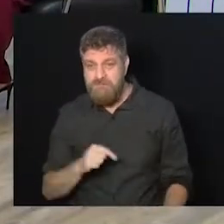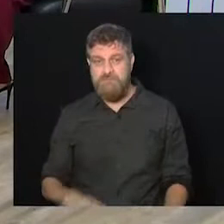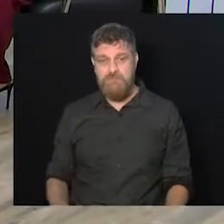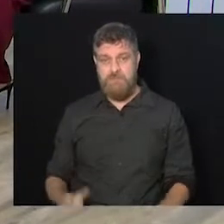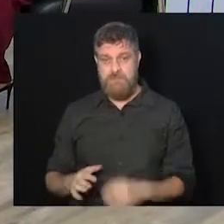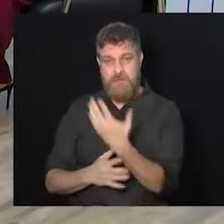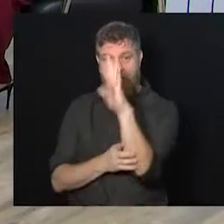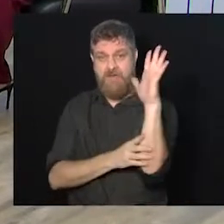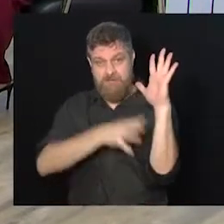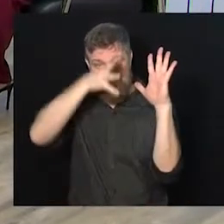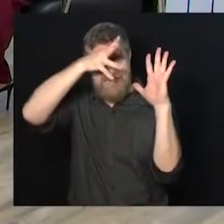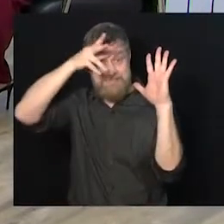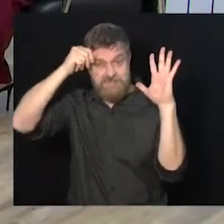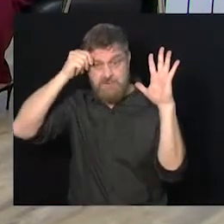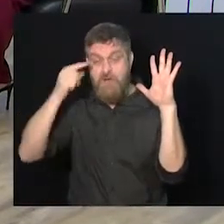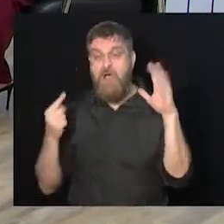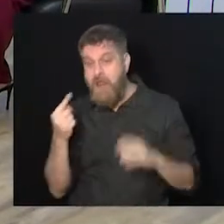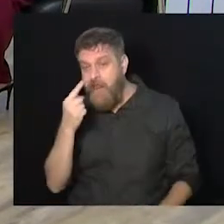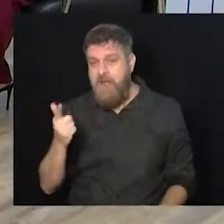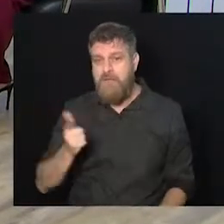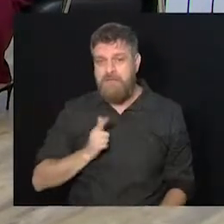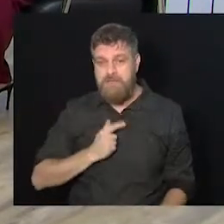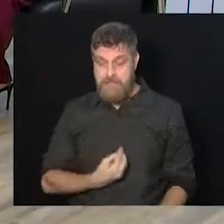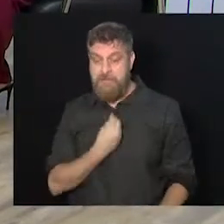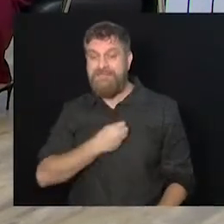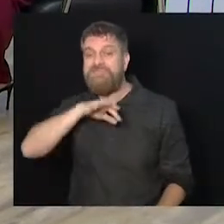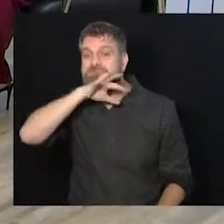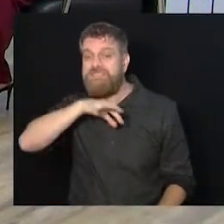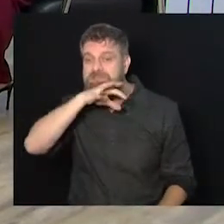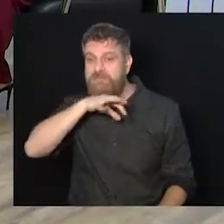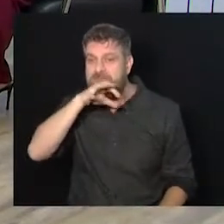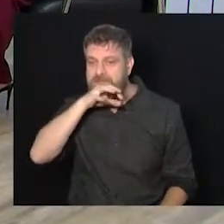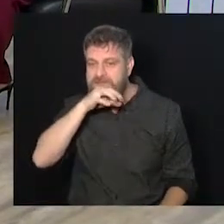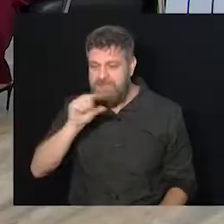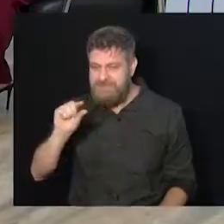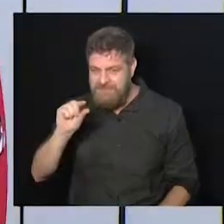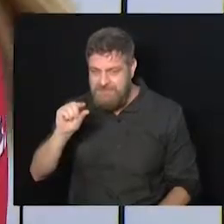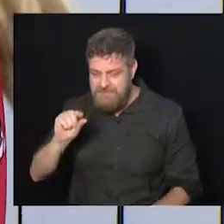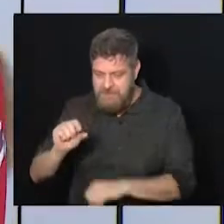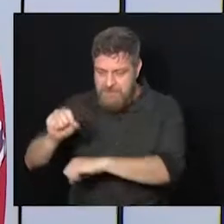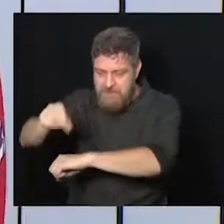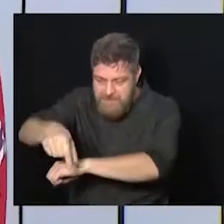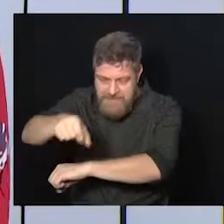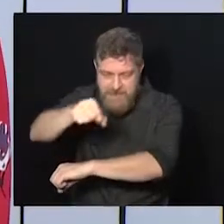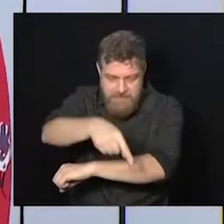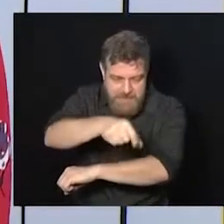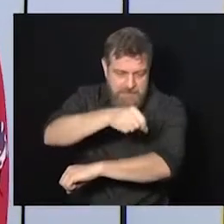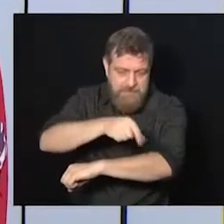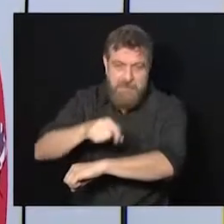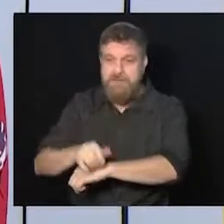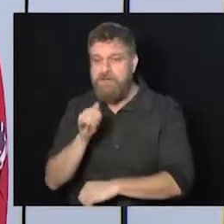das sementes, ela está muito relacionada com a presença dos animais, né? Então, você precisa de um animal, um primata,